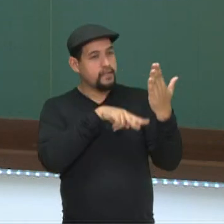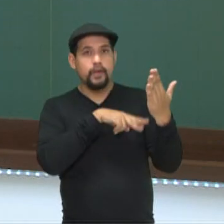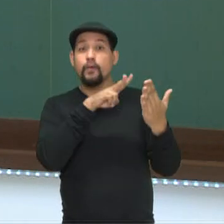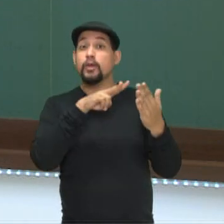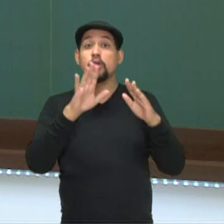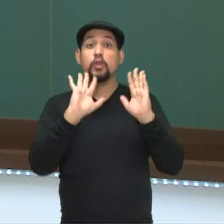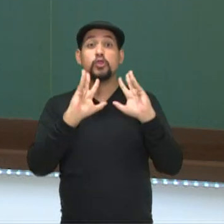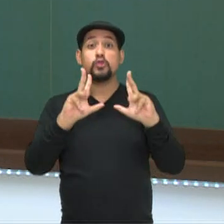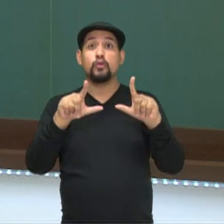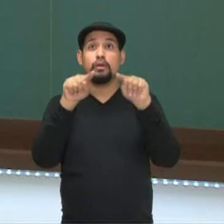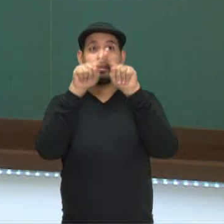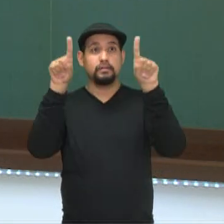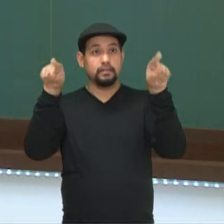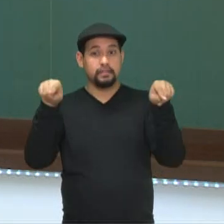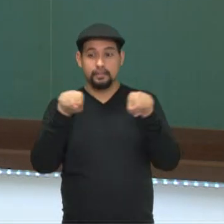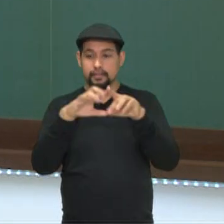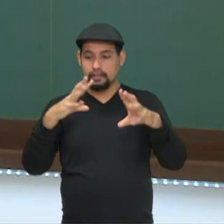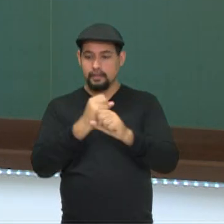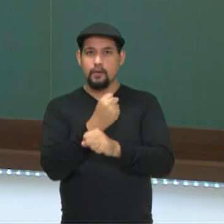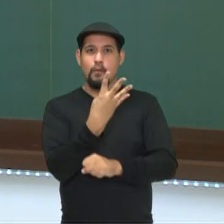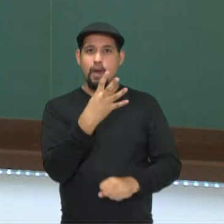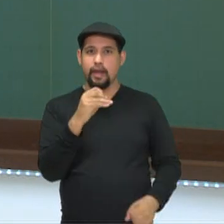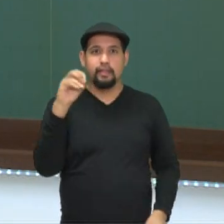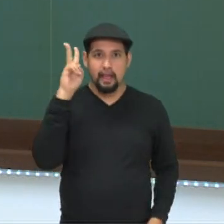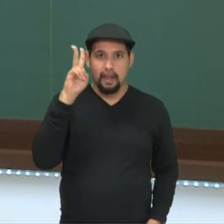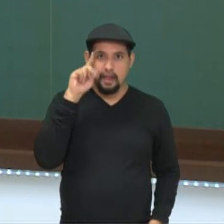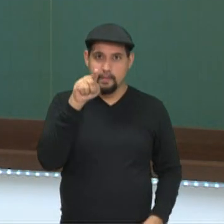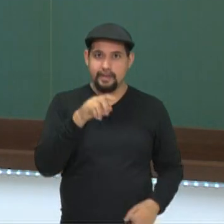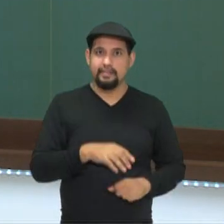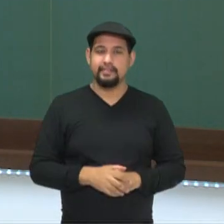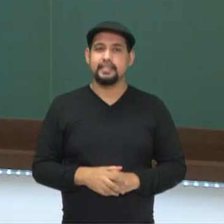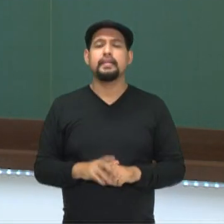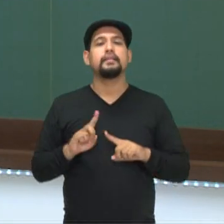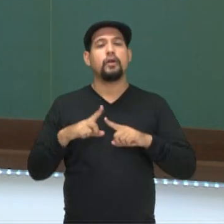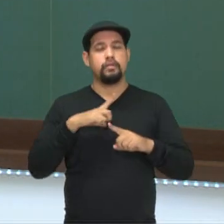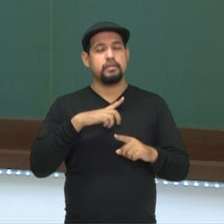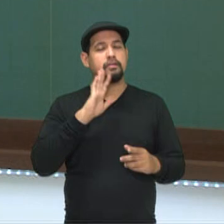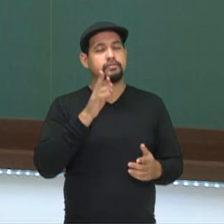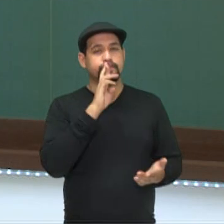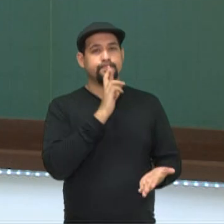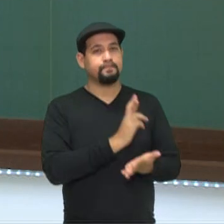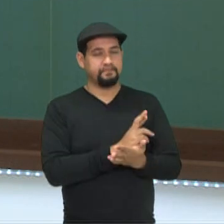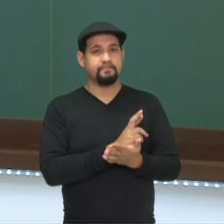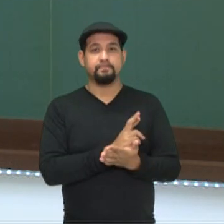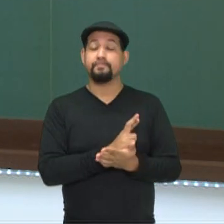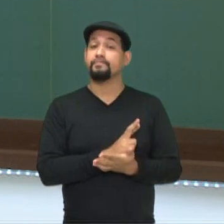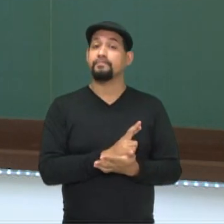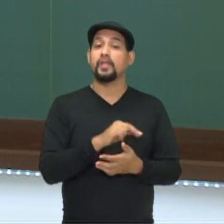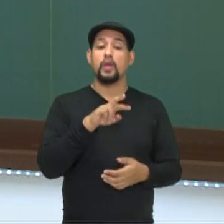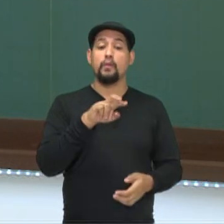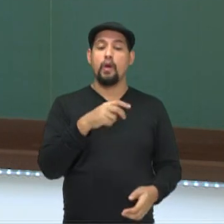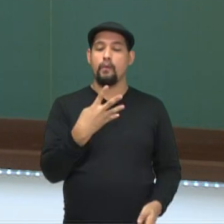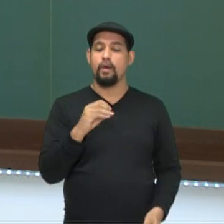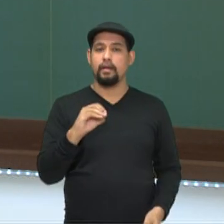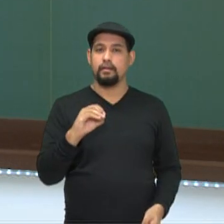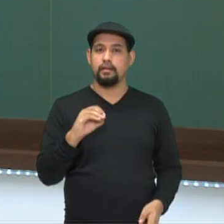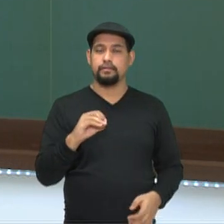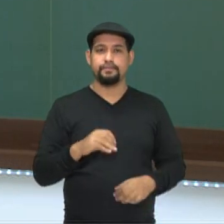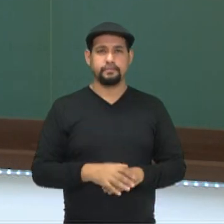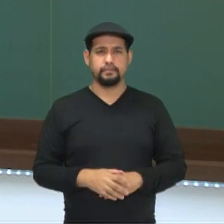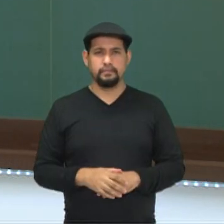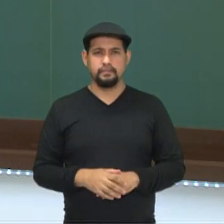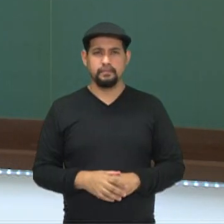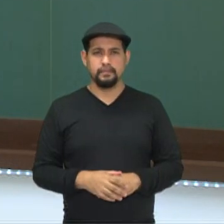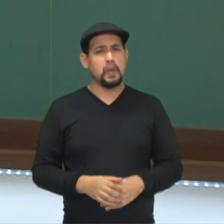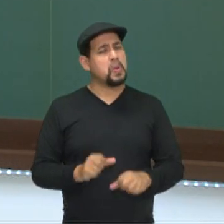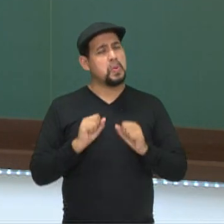área media junto 40 metros quadrados. Então, eu tenho o resultado. Então, ó, igual 40. Eu posso dar